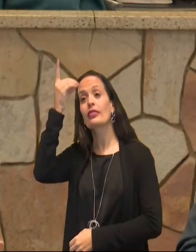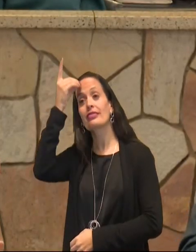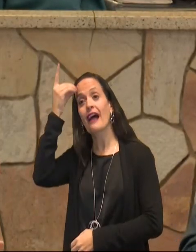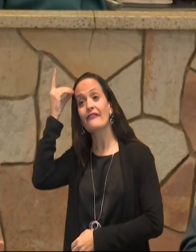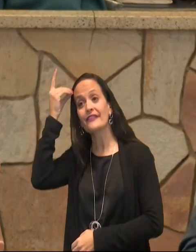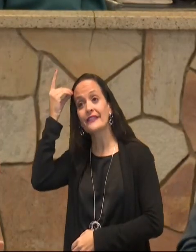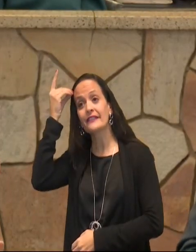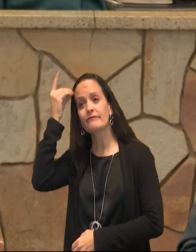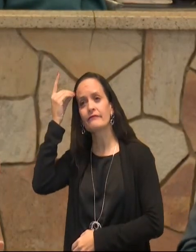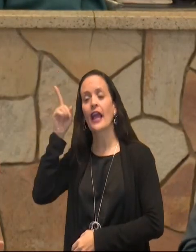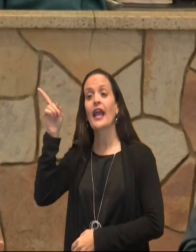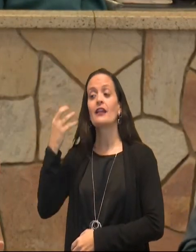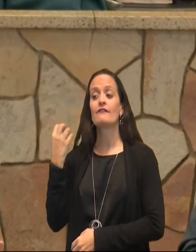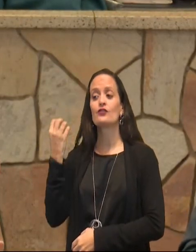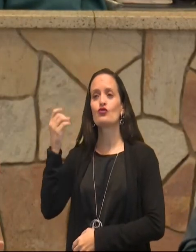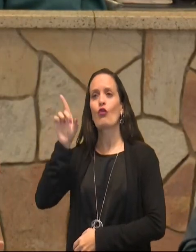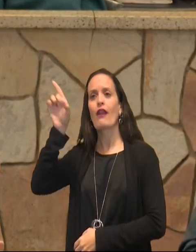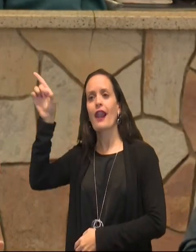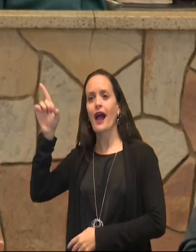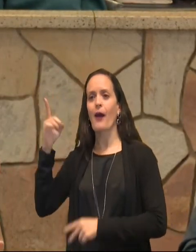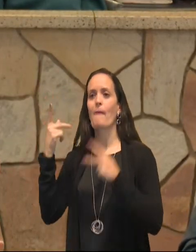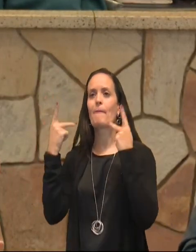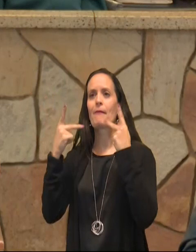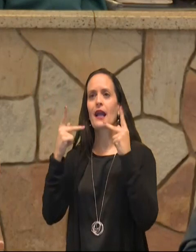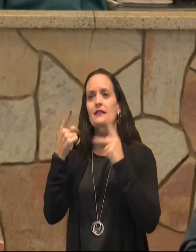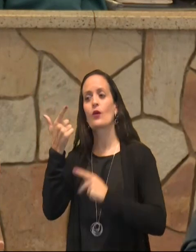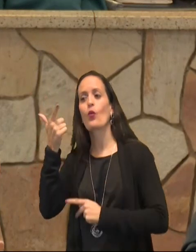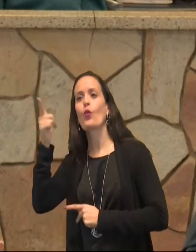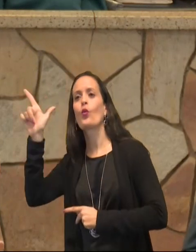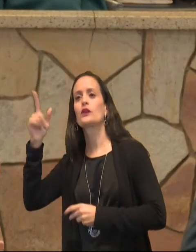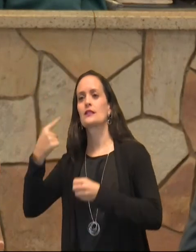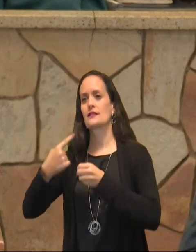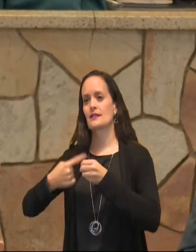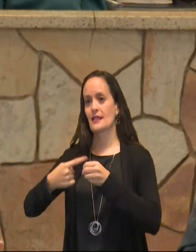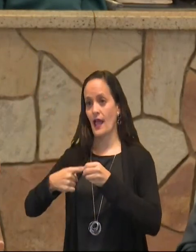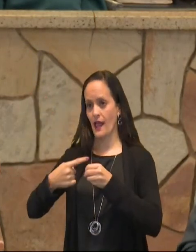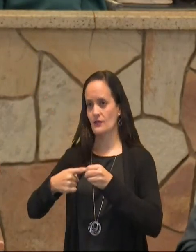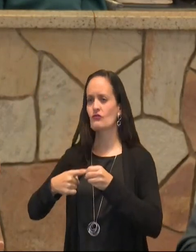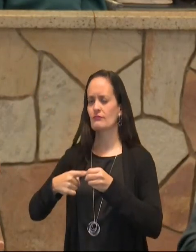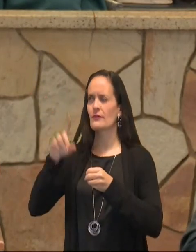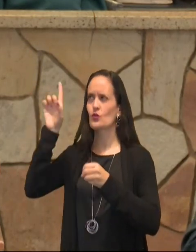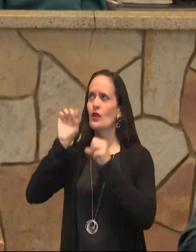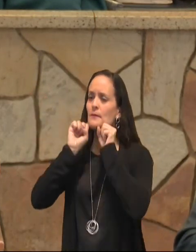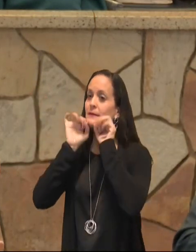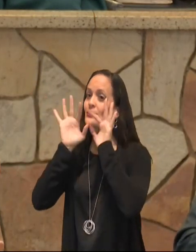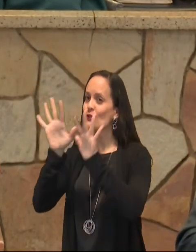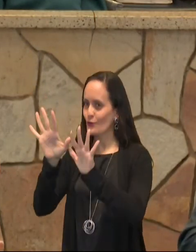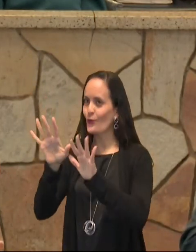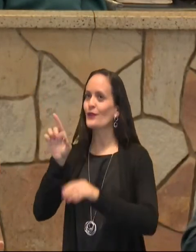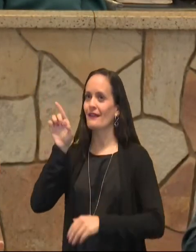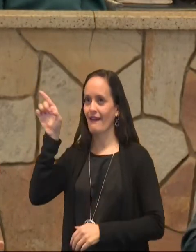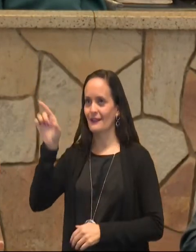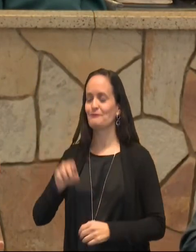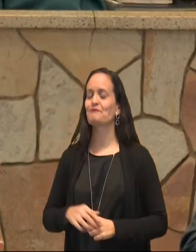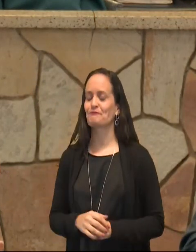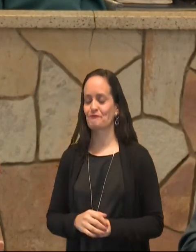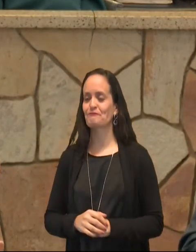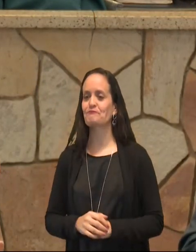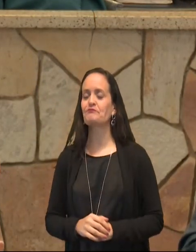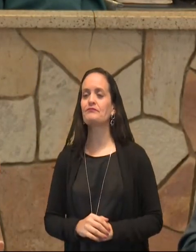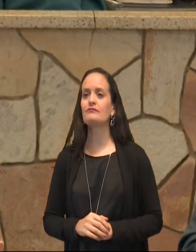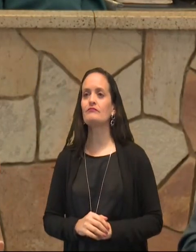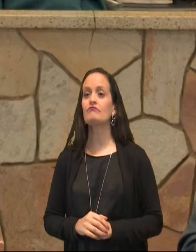está pregando em Barro Preto, para que tenha um retorno com segurança e vidas sejam abençoadas ali pela palavra do nosso pastor, vinda do nosso